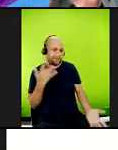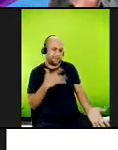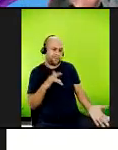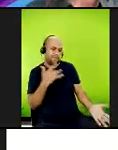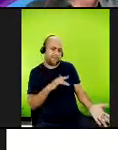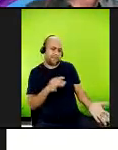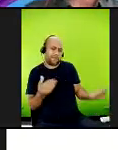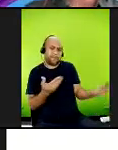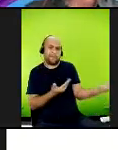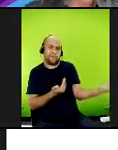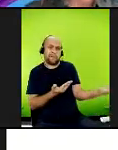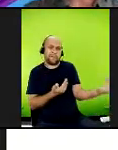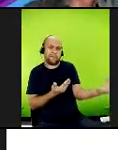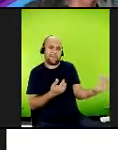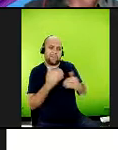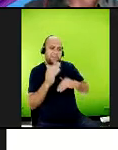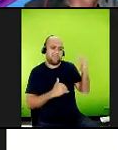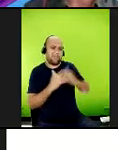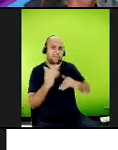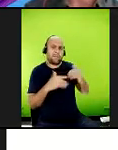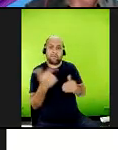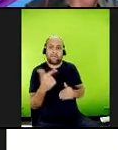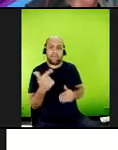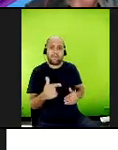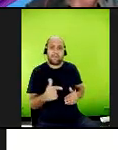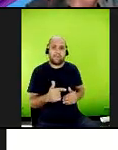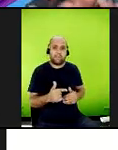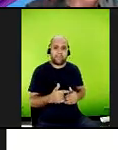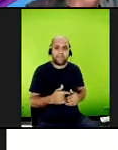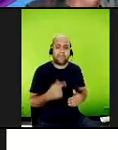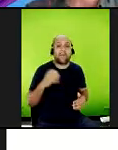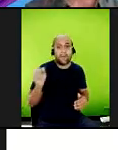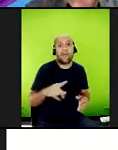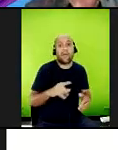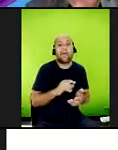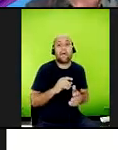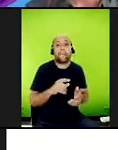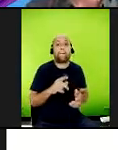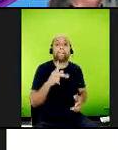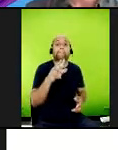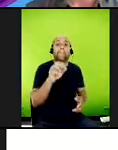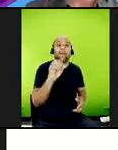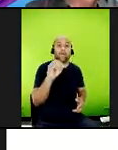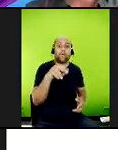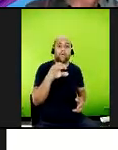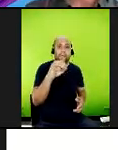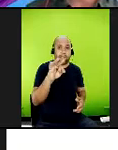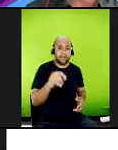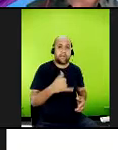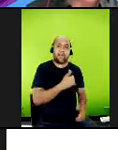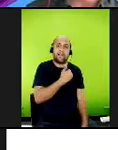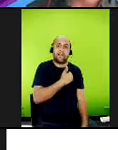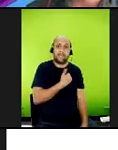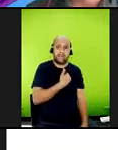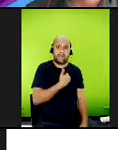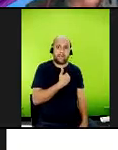né muito novinho tá gente preparado e não é a pessoa que tem condição né então é o preconceito da idade capacitismo eu preconceito contra